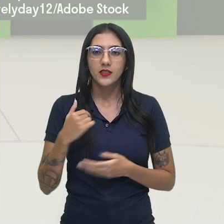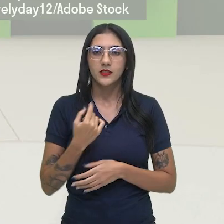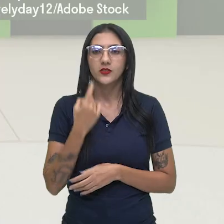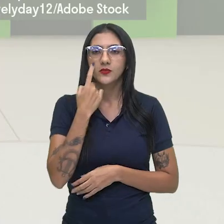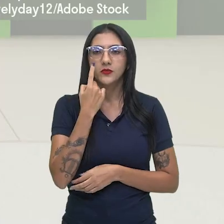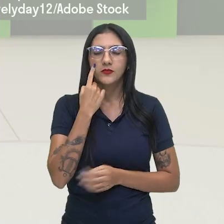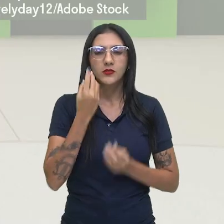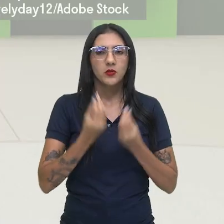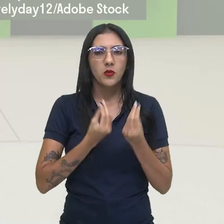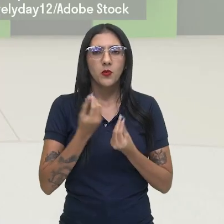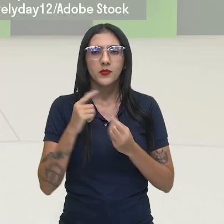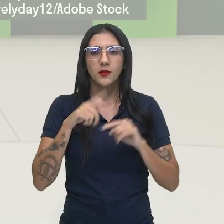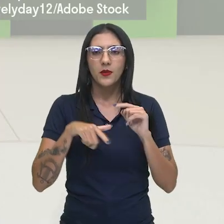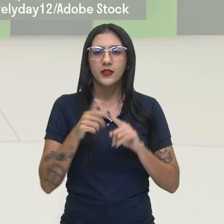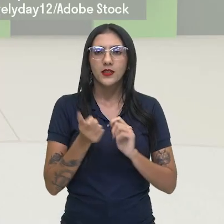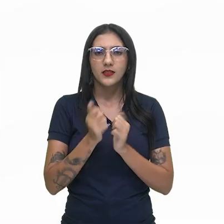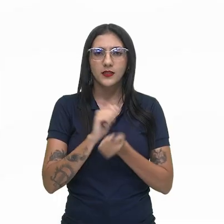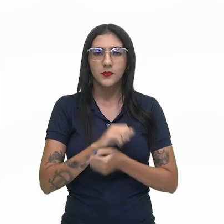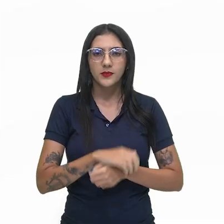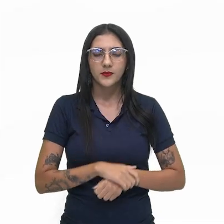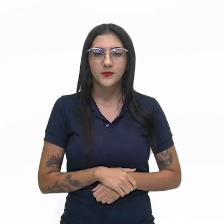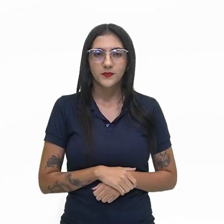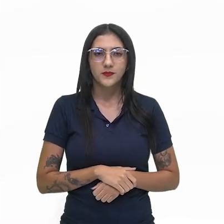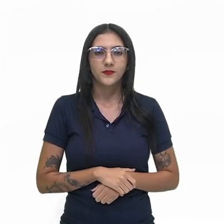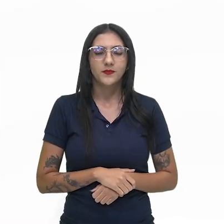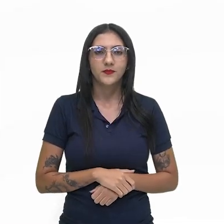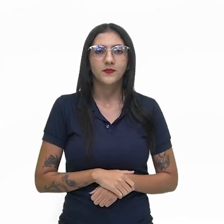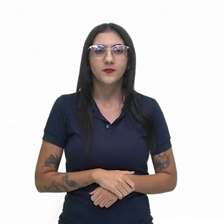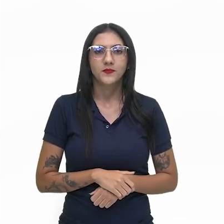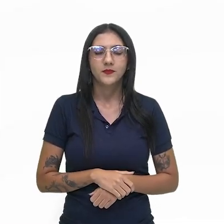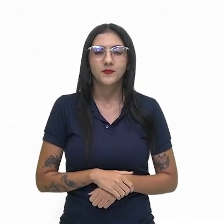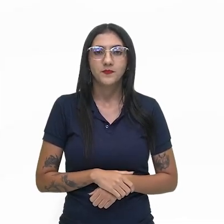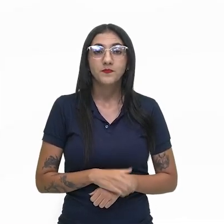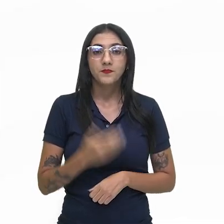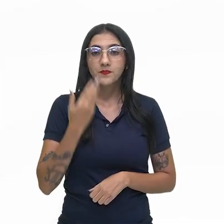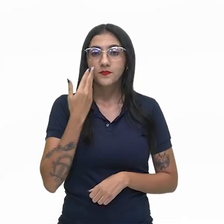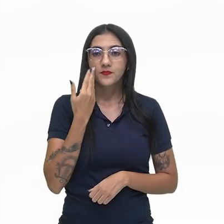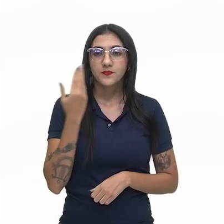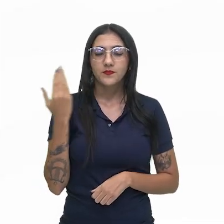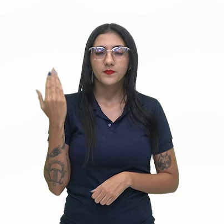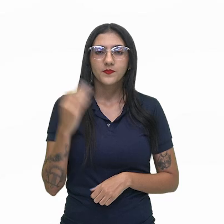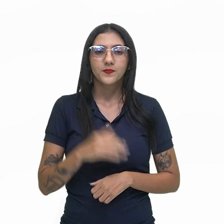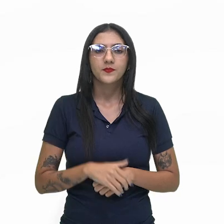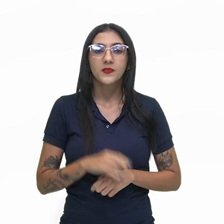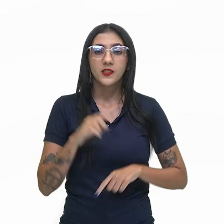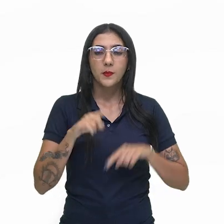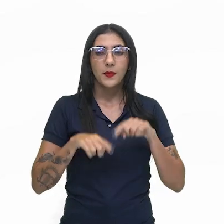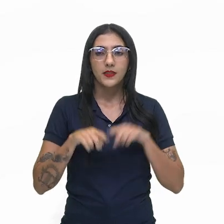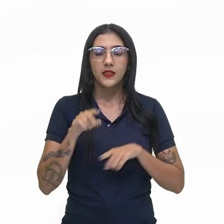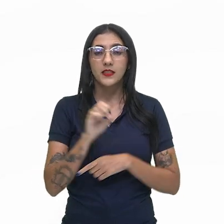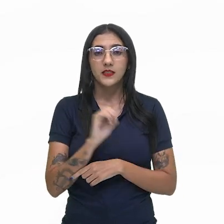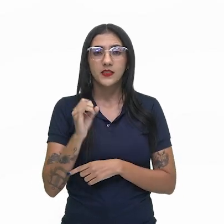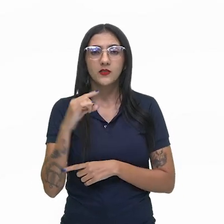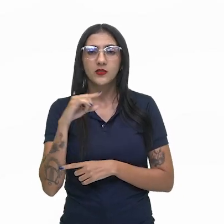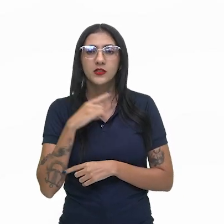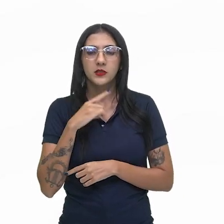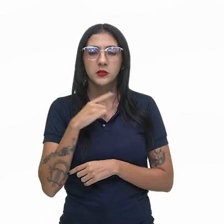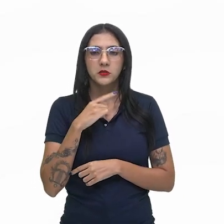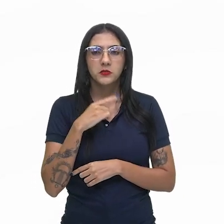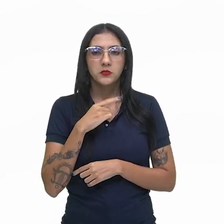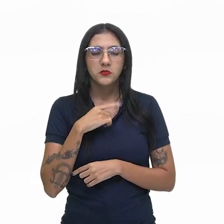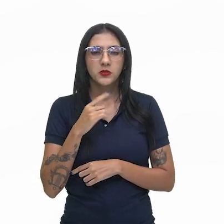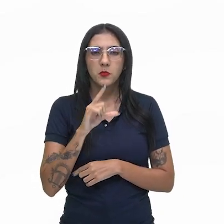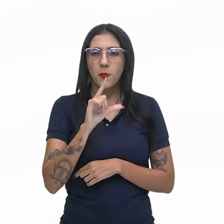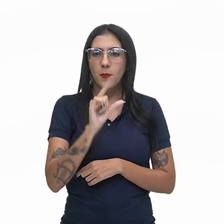como a matéria ela é transformada. A matéria, quando você pega uma